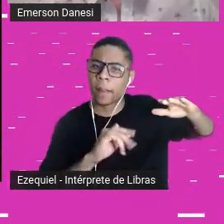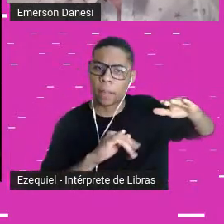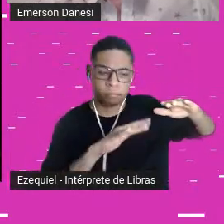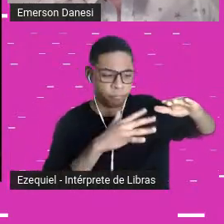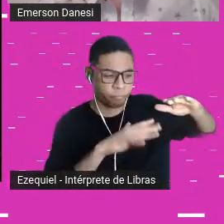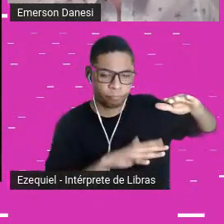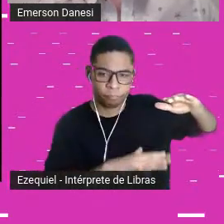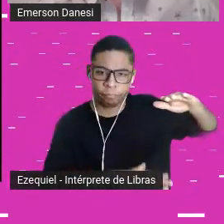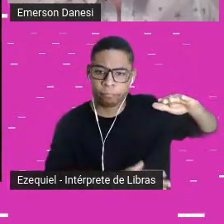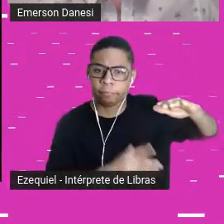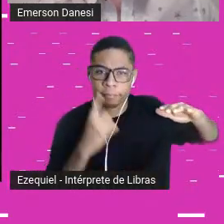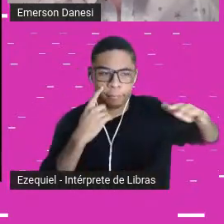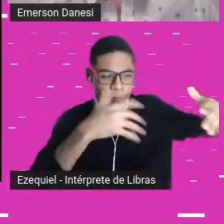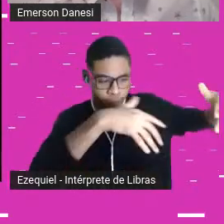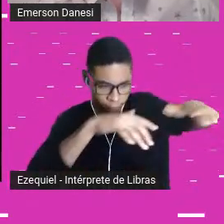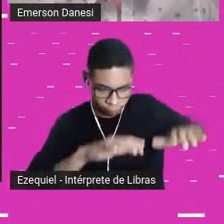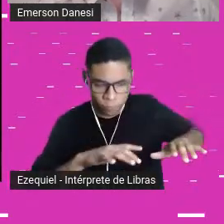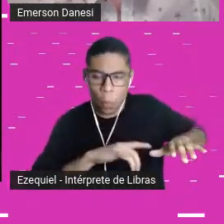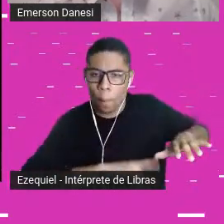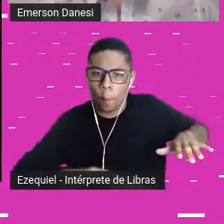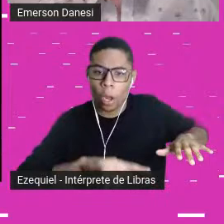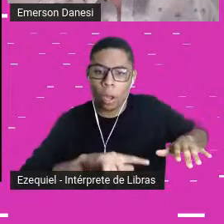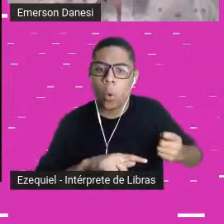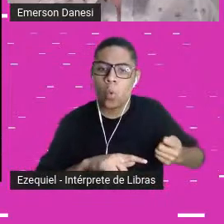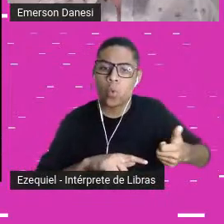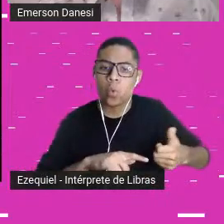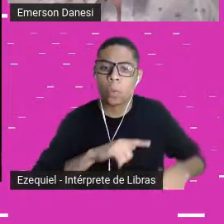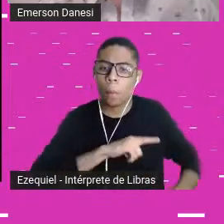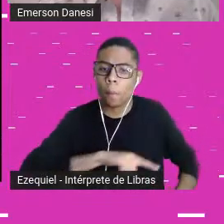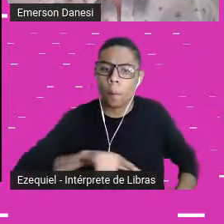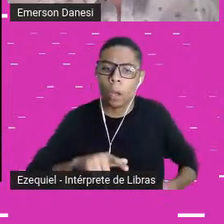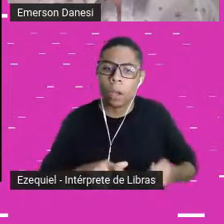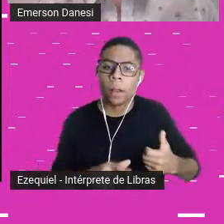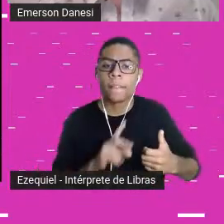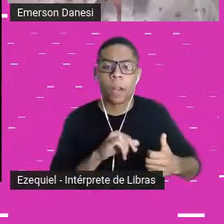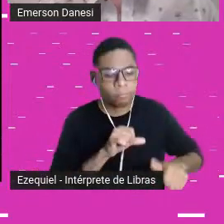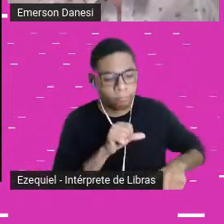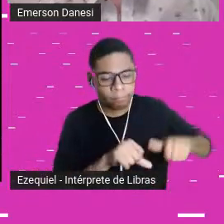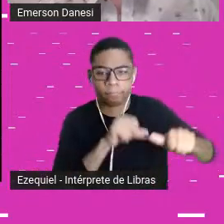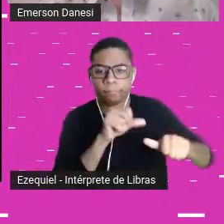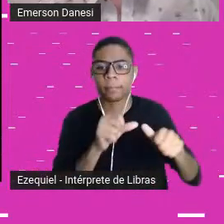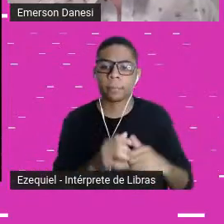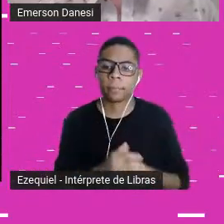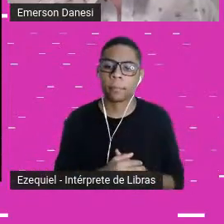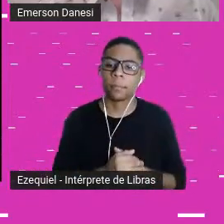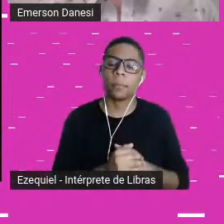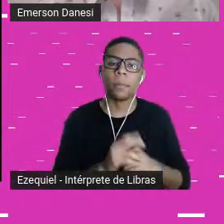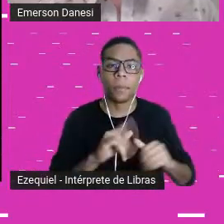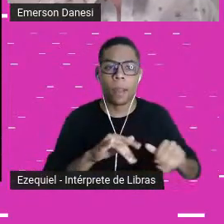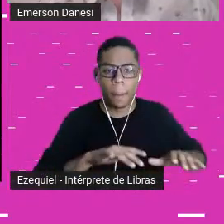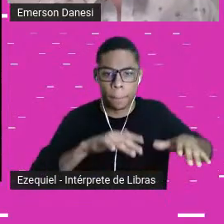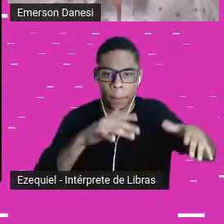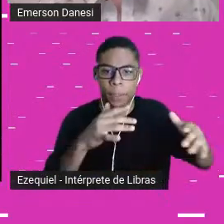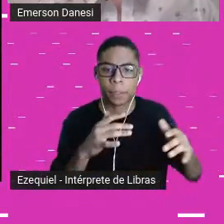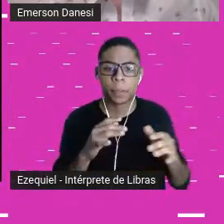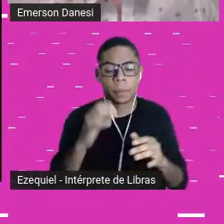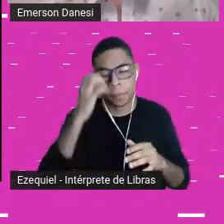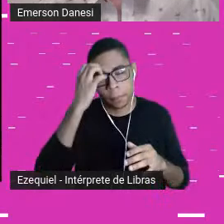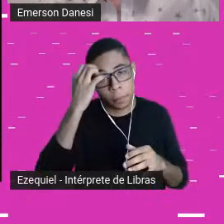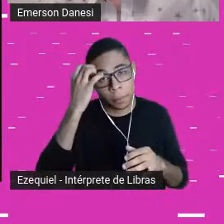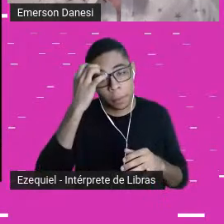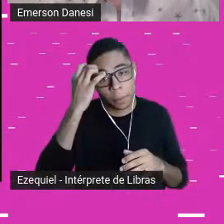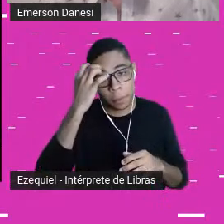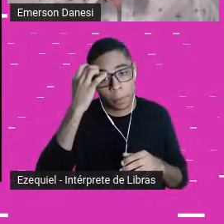se saindo, né, se transformando e abrindo, né, abrindo esse